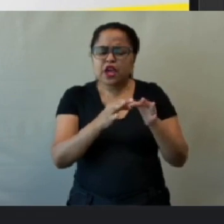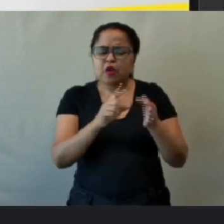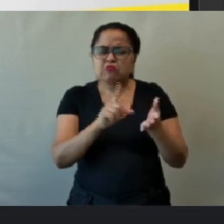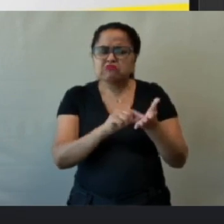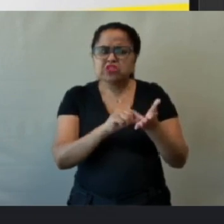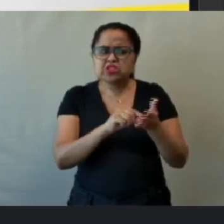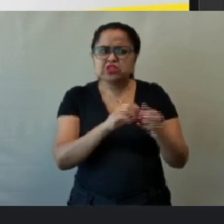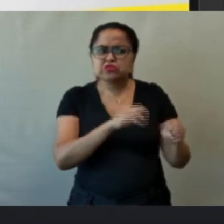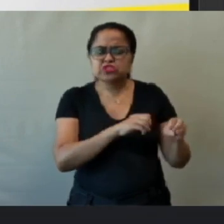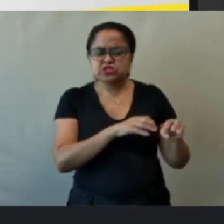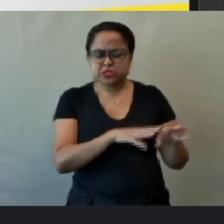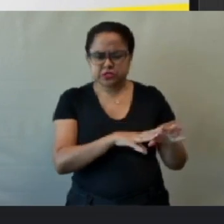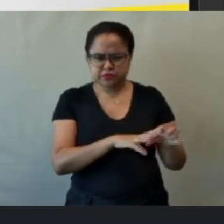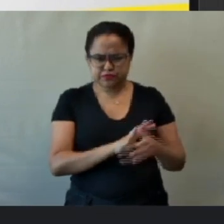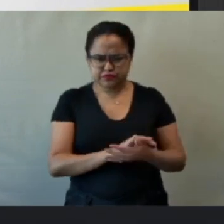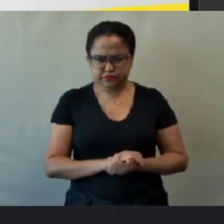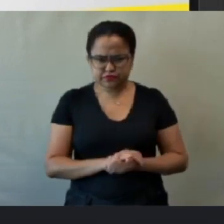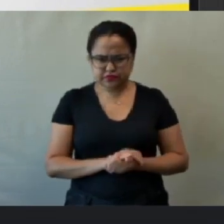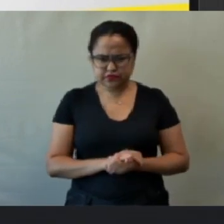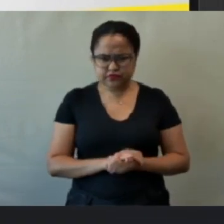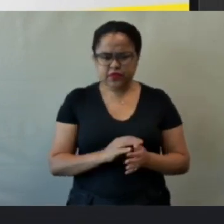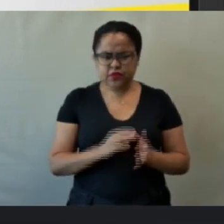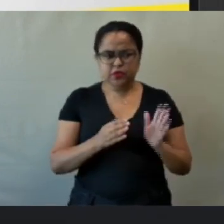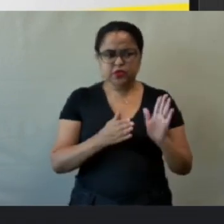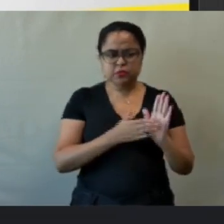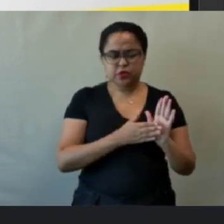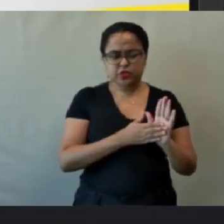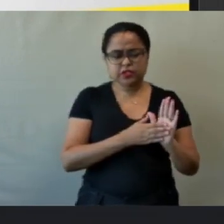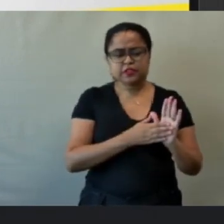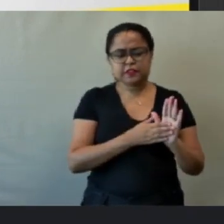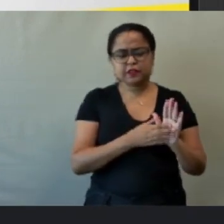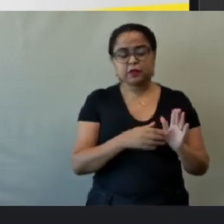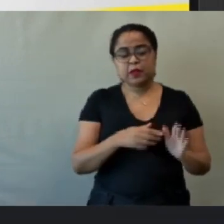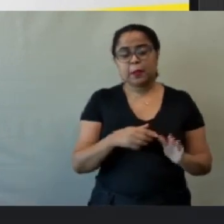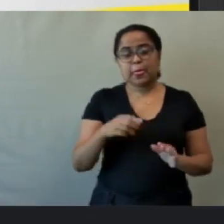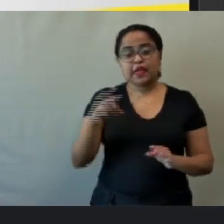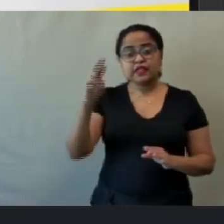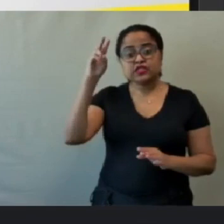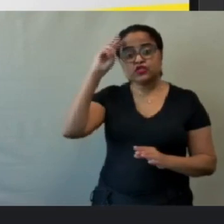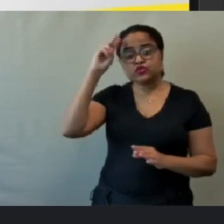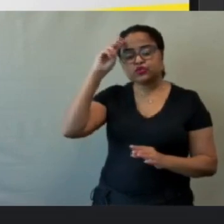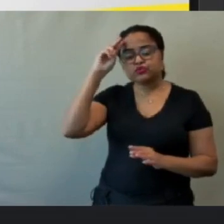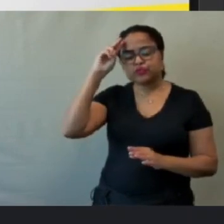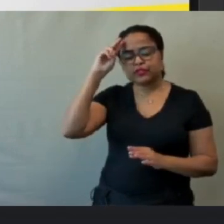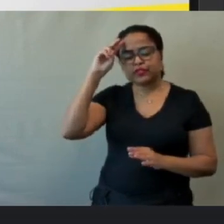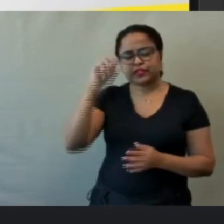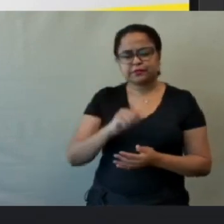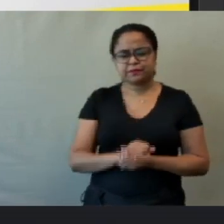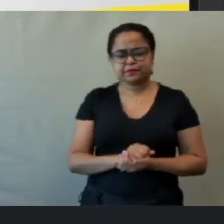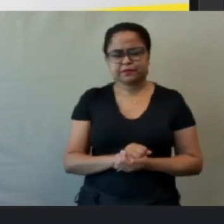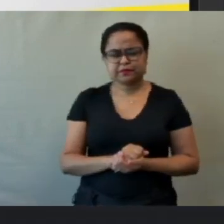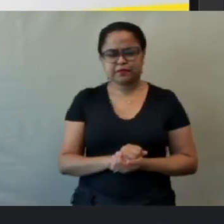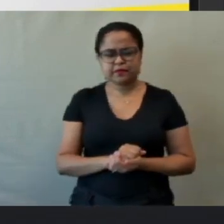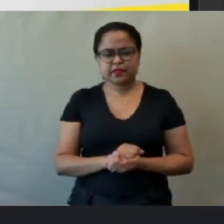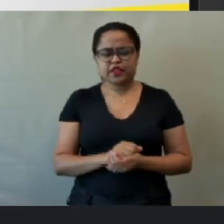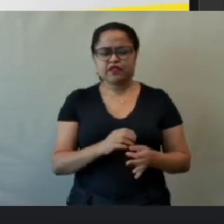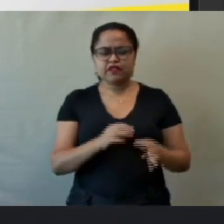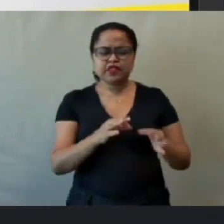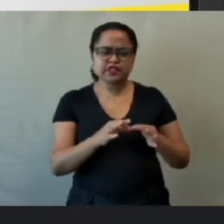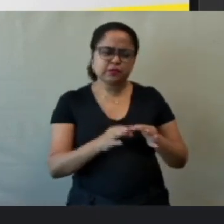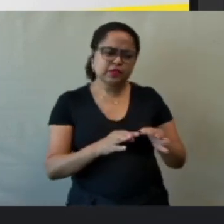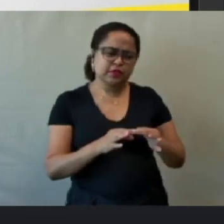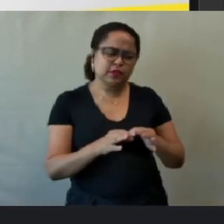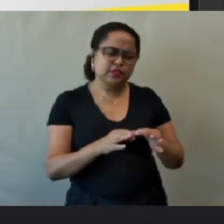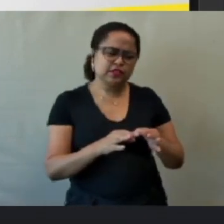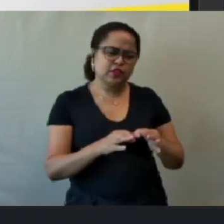é esse primeiro projeto que nós entramos na segunda-feira. Então, a gente busca, com essa proposta aqui, fazer uma relação adequada entre o número de